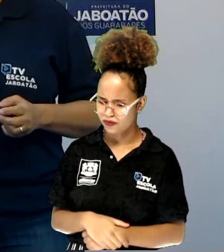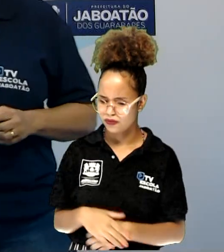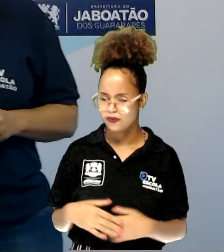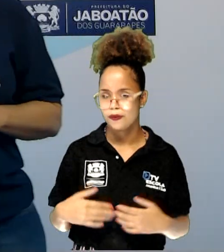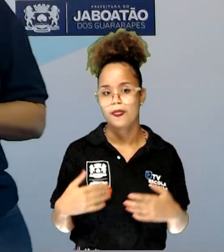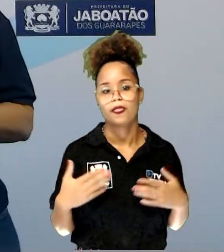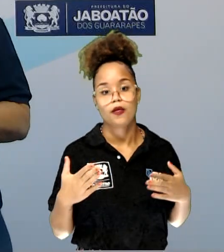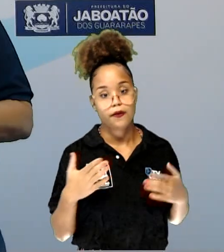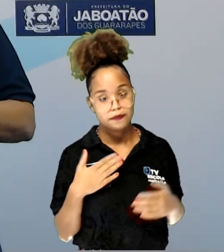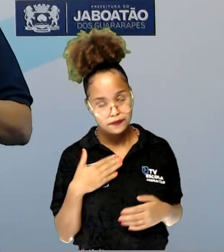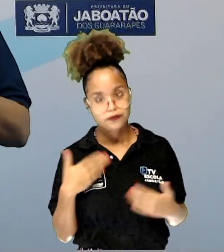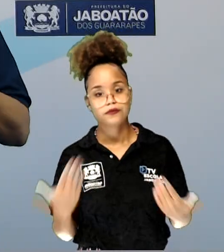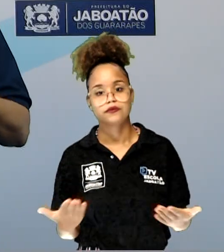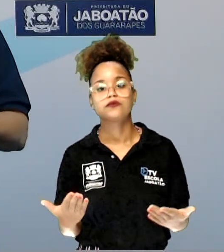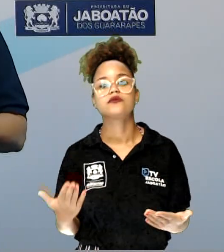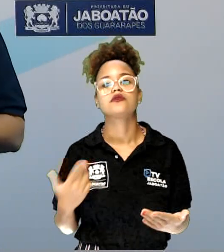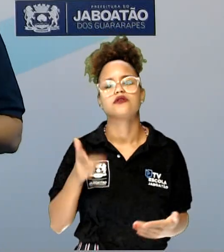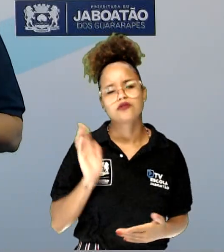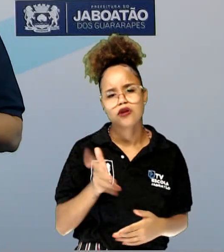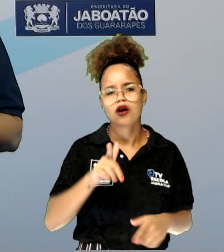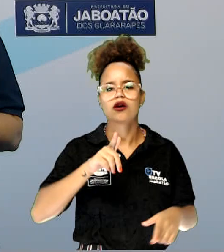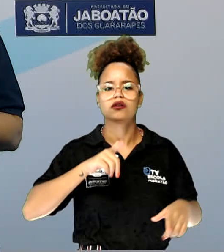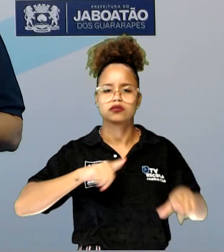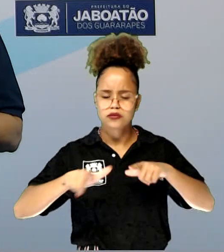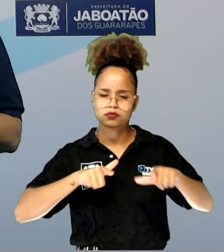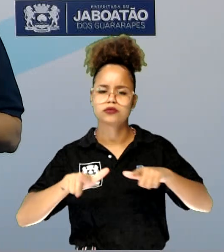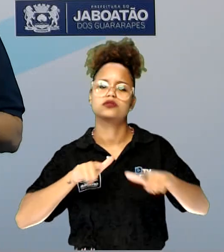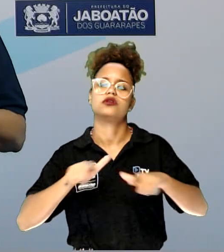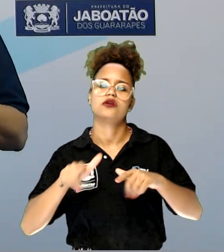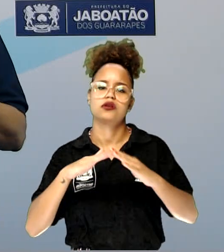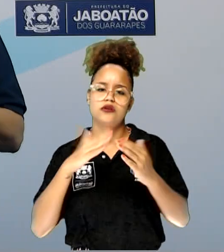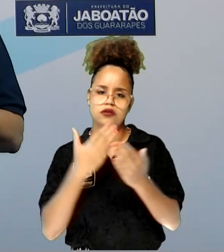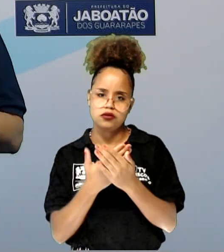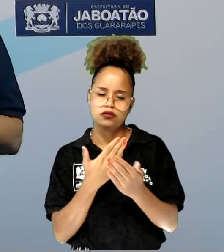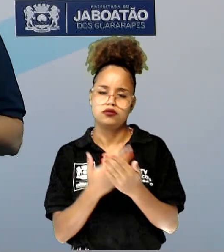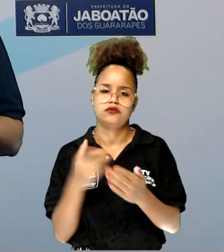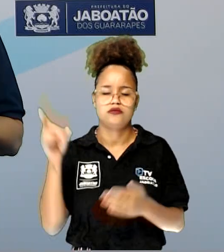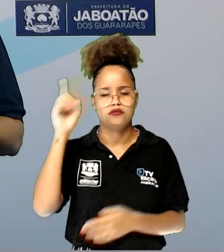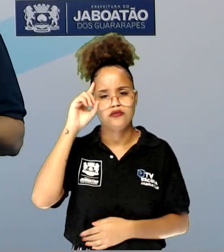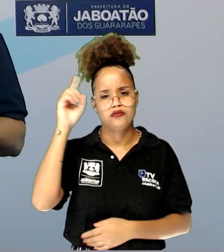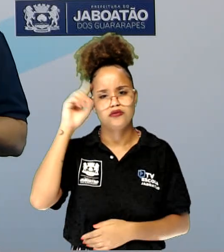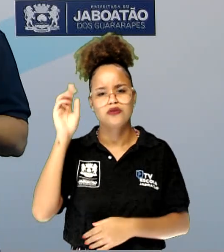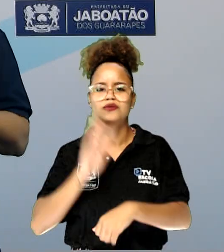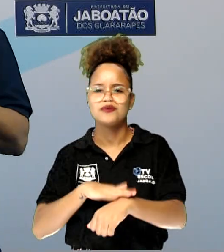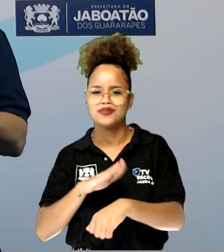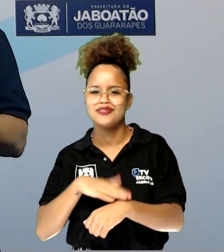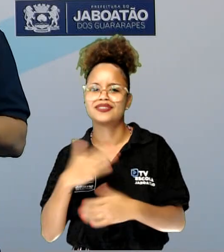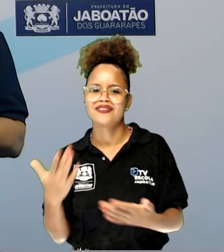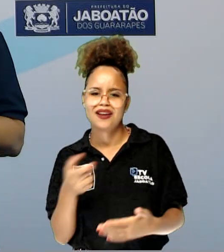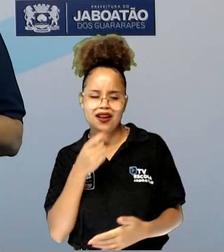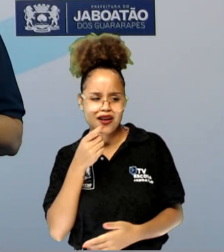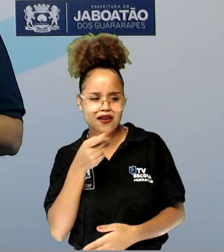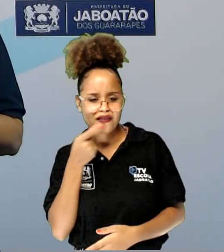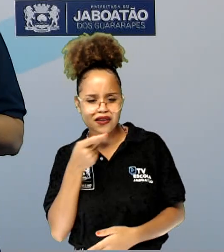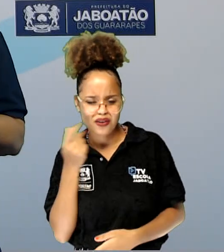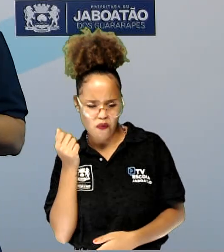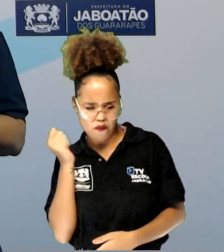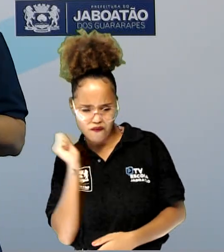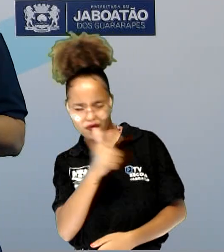né, que a gente trabalha no dia a dia escolar, vocês com certeza numa situação dessa disseram que eram fora.